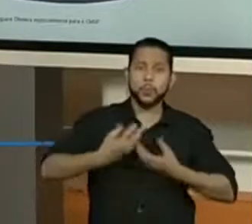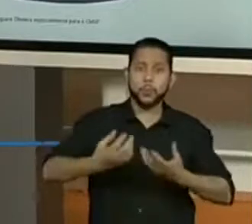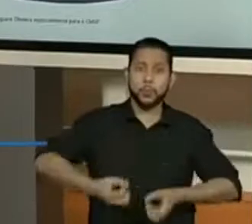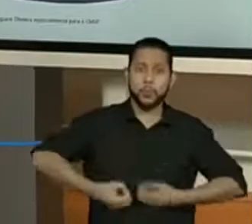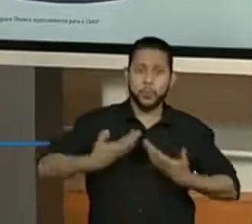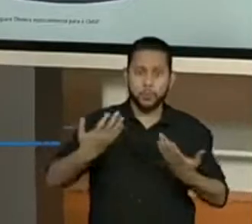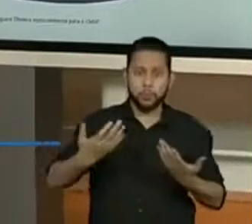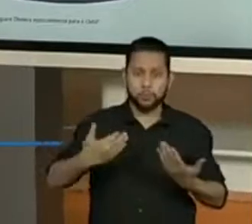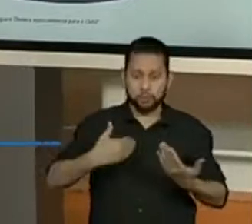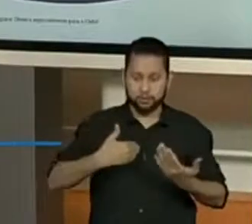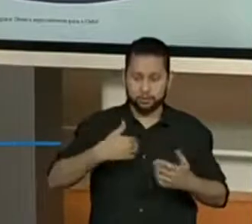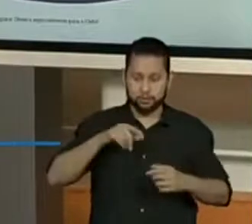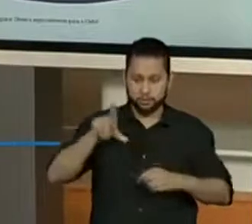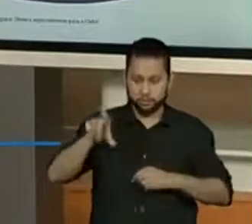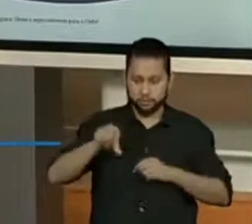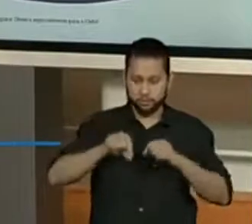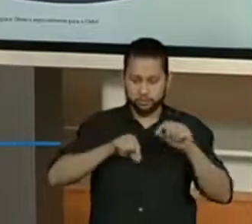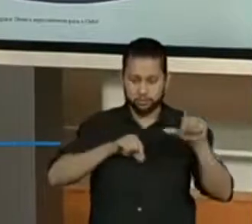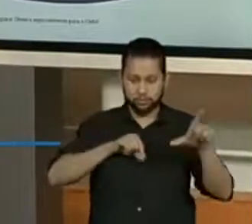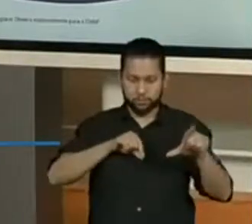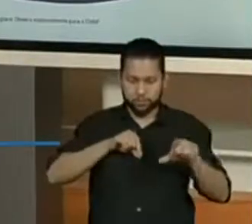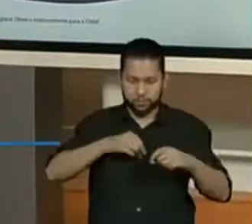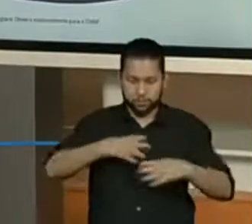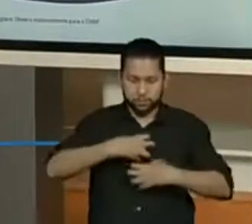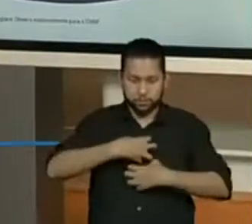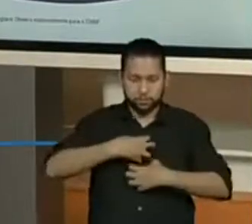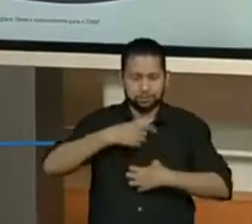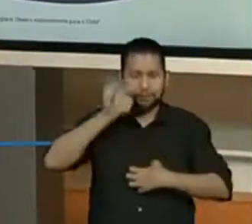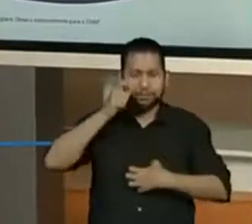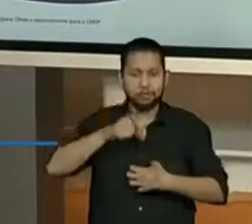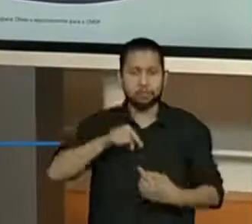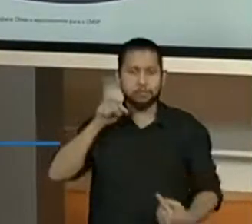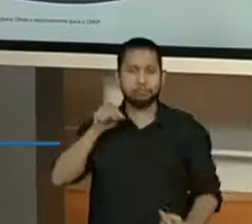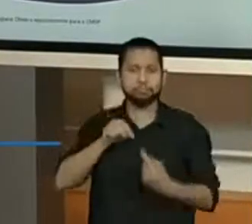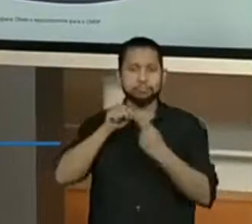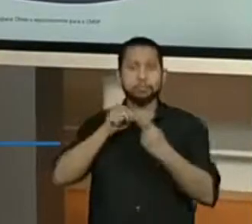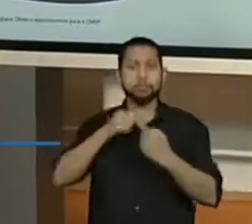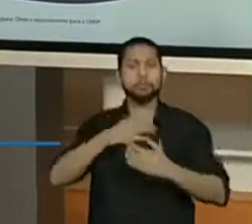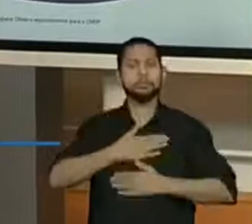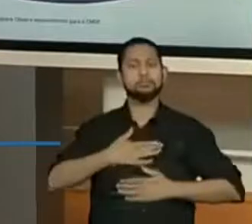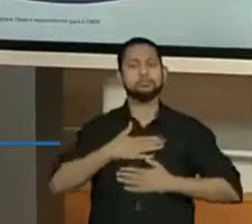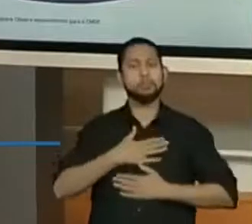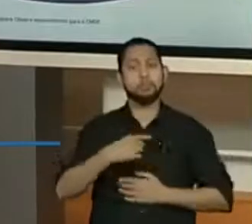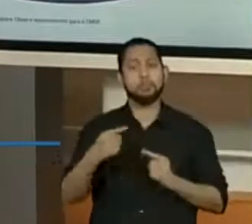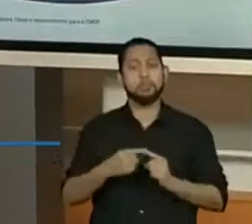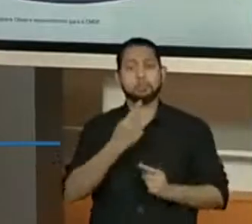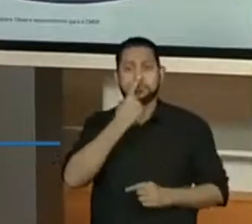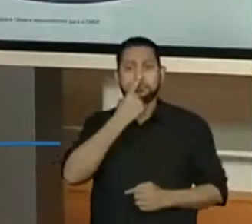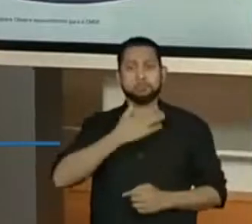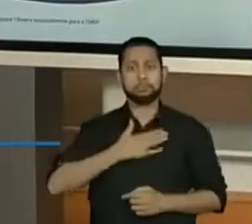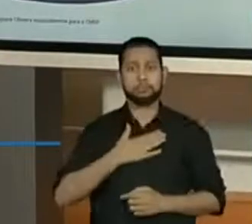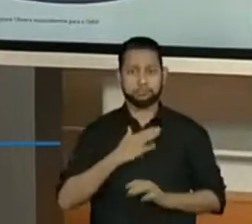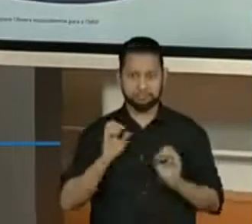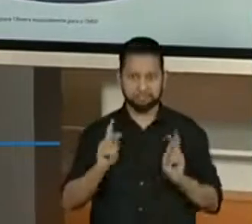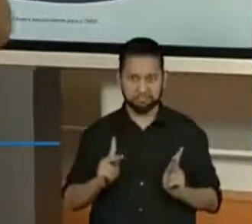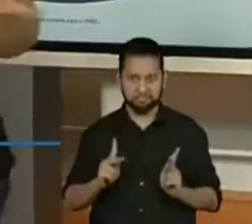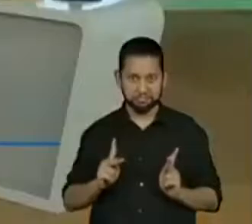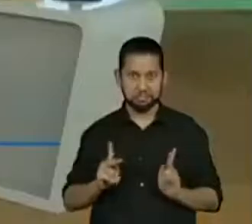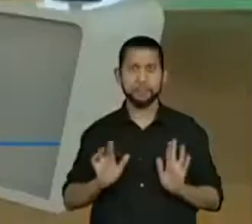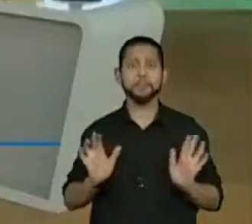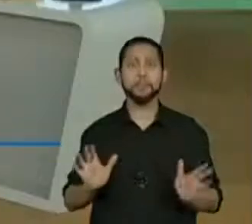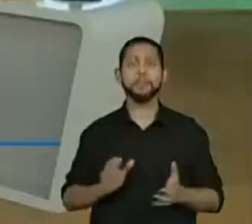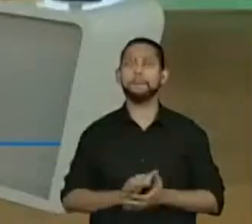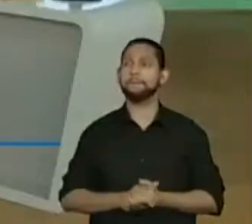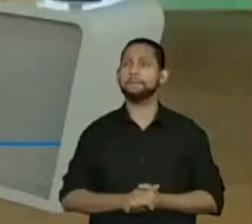escolha né a forma com que ele acha mais interessante mais confortável para apresentar Oi